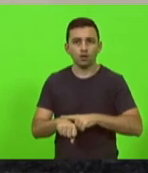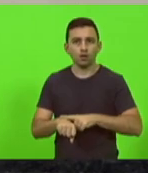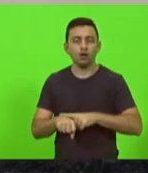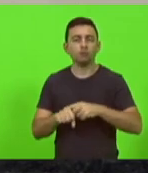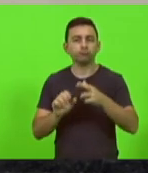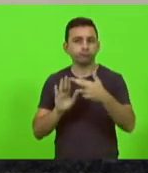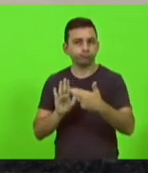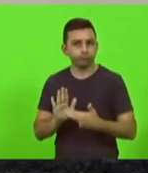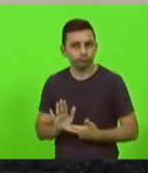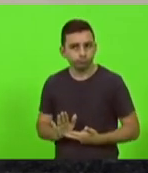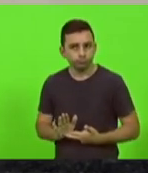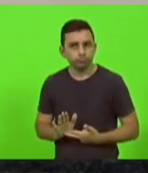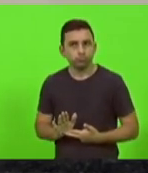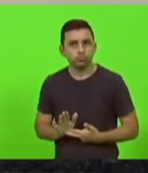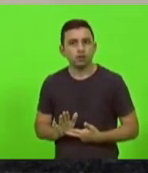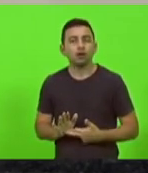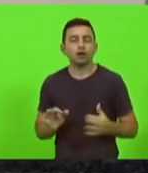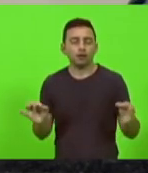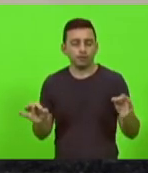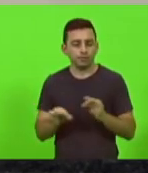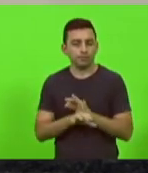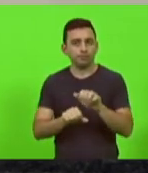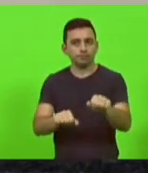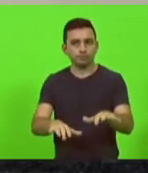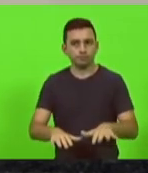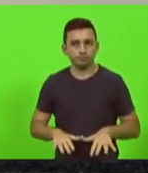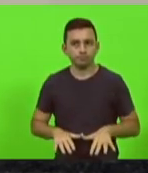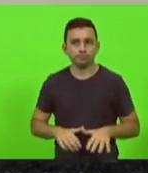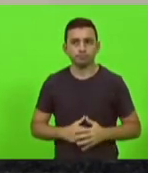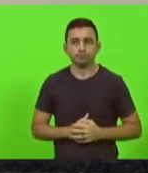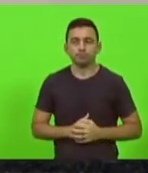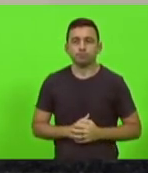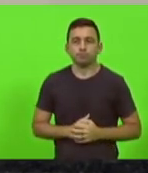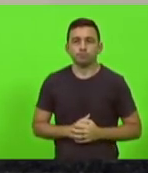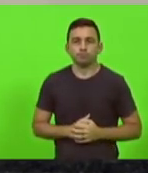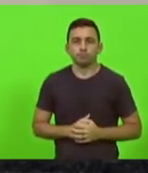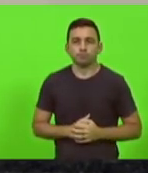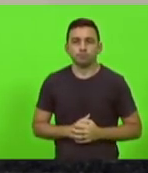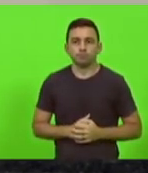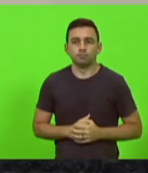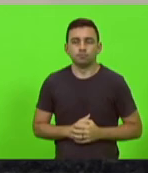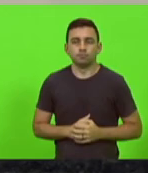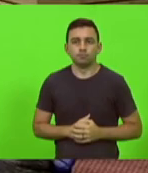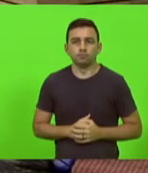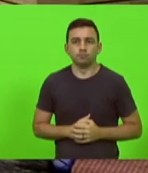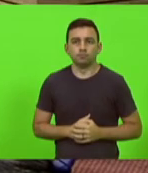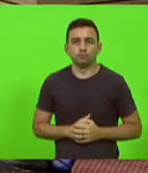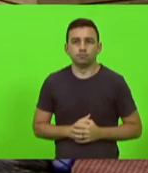regimental. Está encerrada a presente sessão. Muito obrigado a todos.